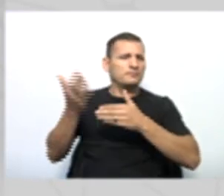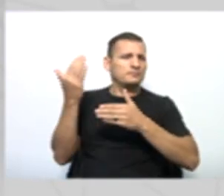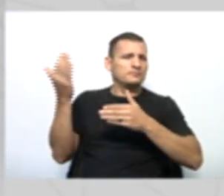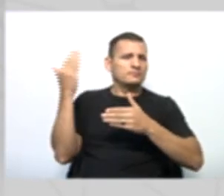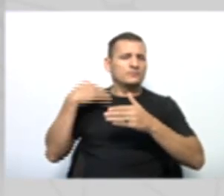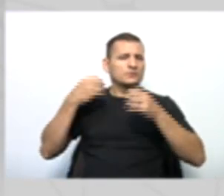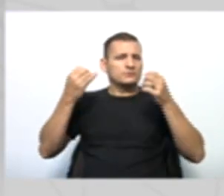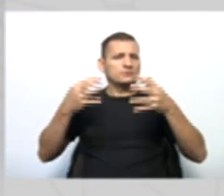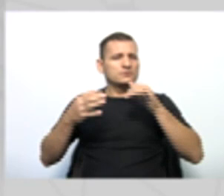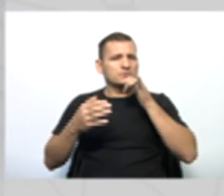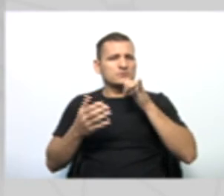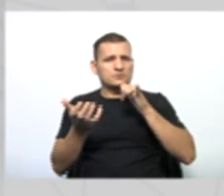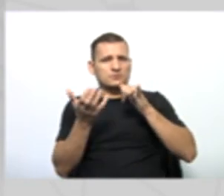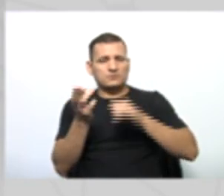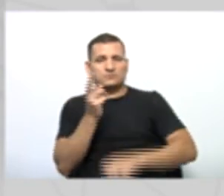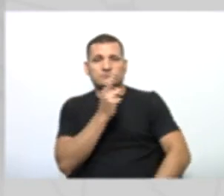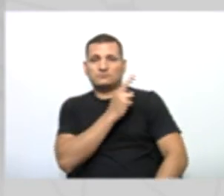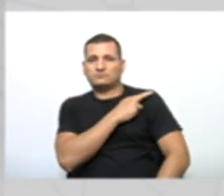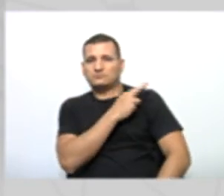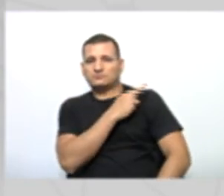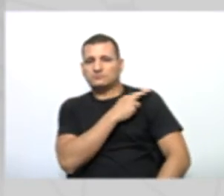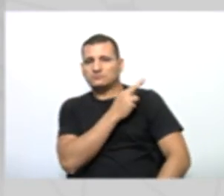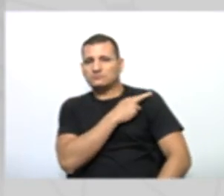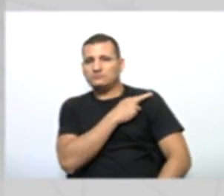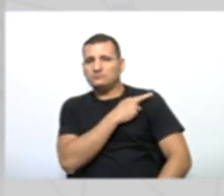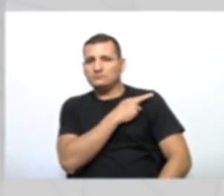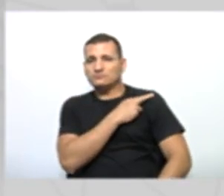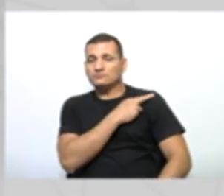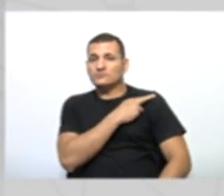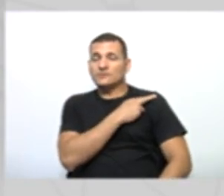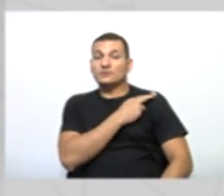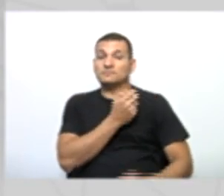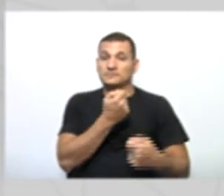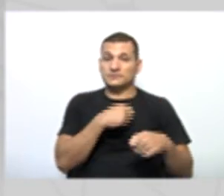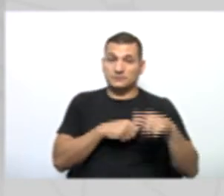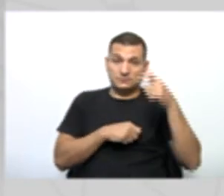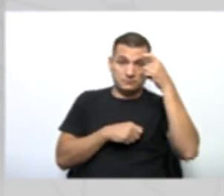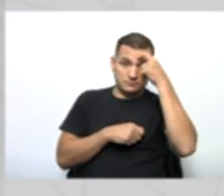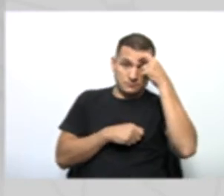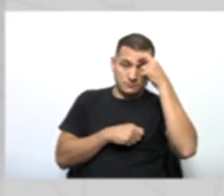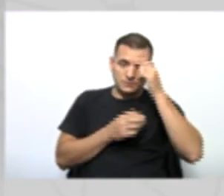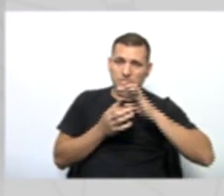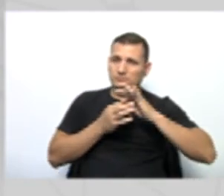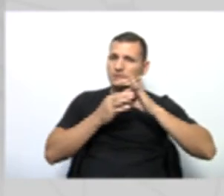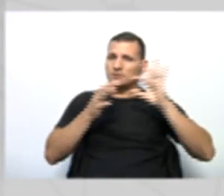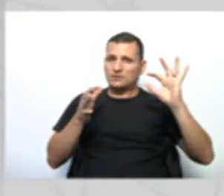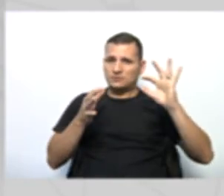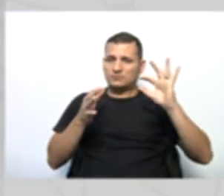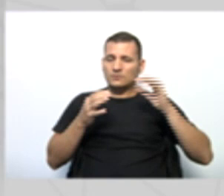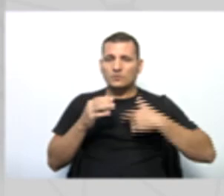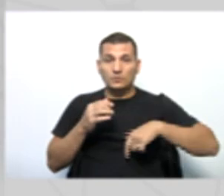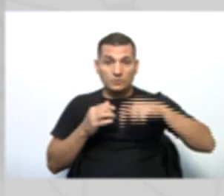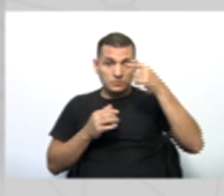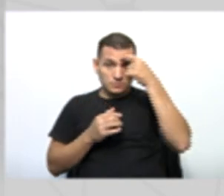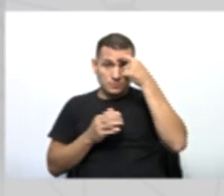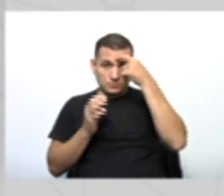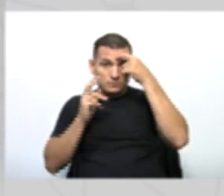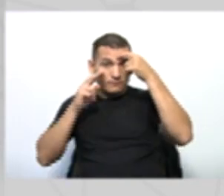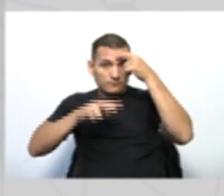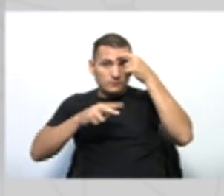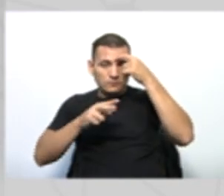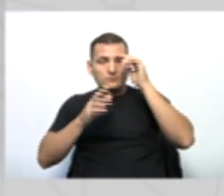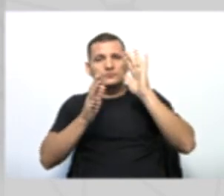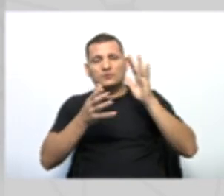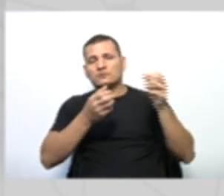ter responsabilidade tinha que ter consciência e liberdade? Consciência nós já vimos que o Sócrates